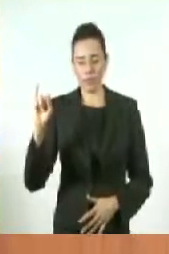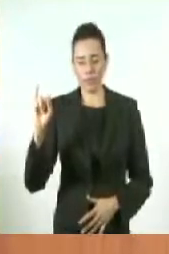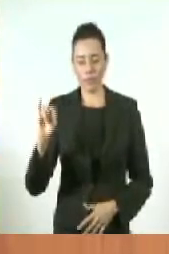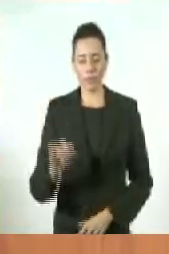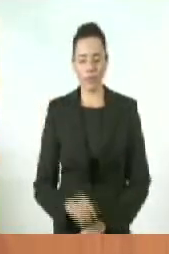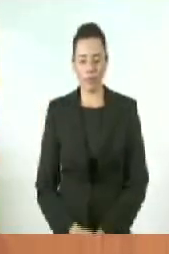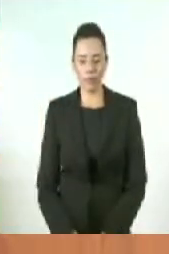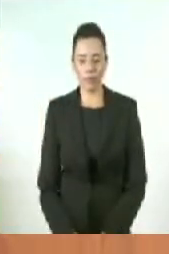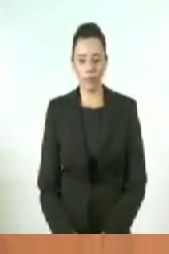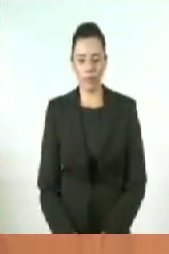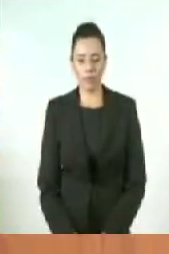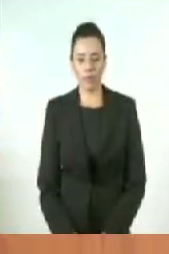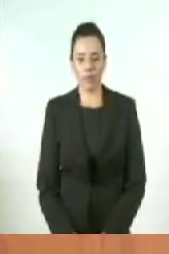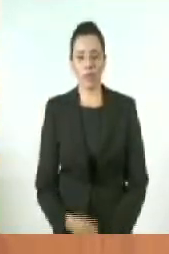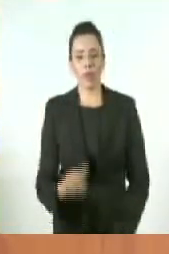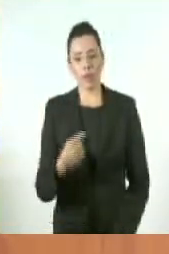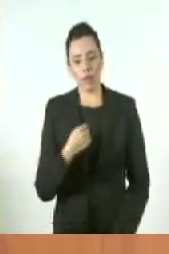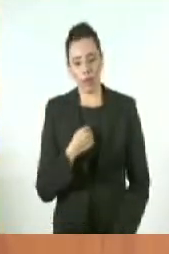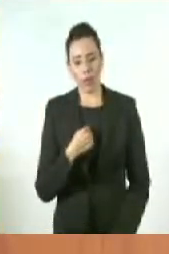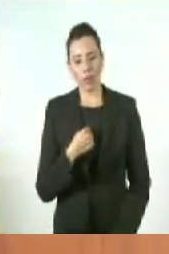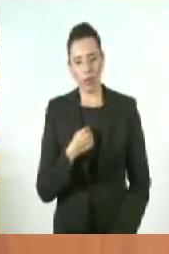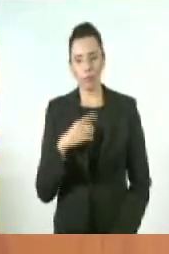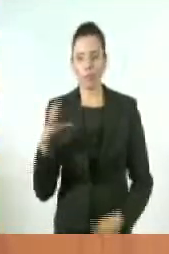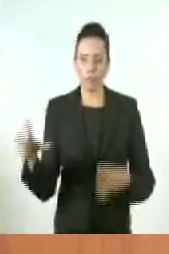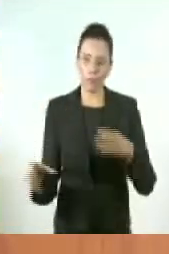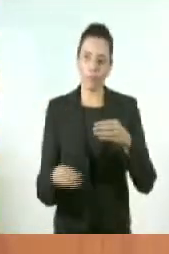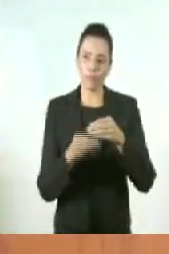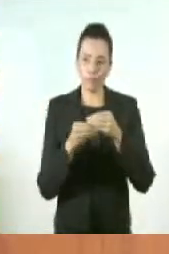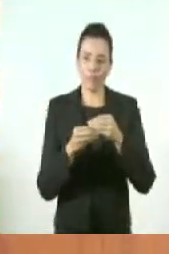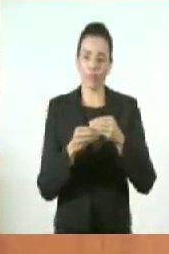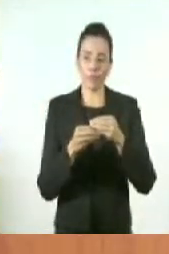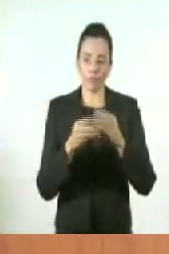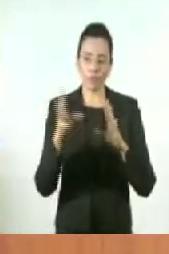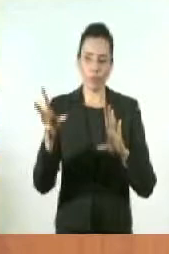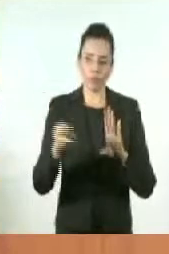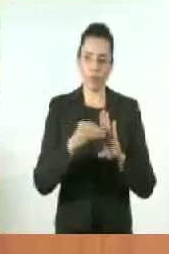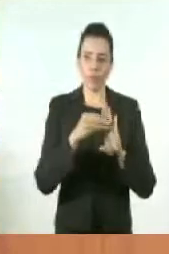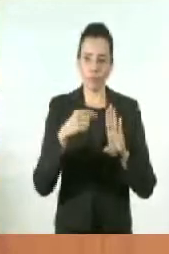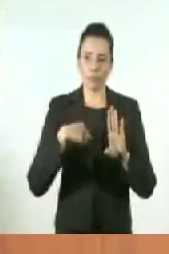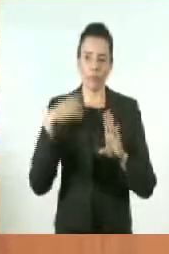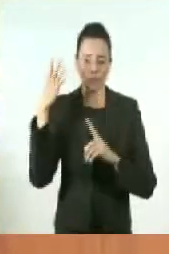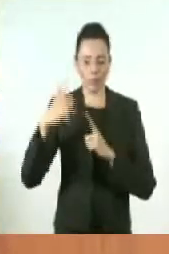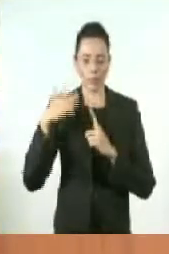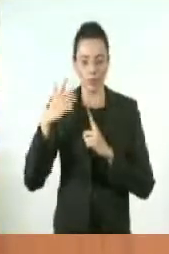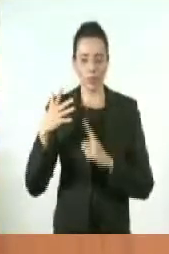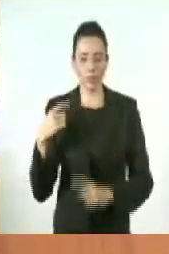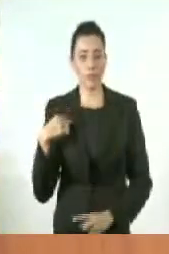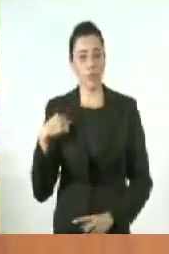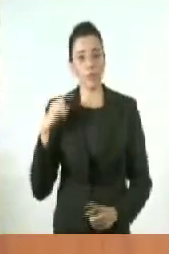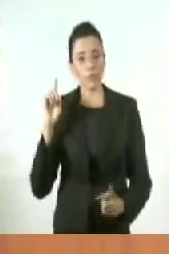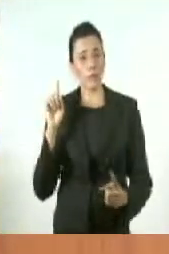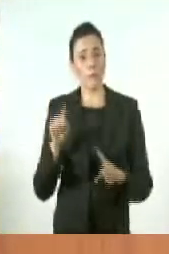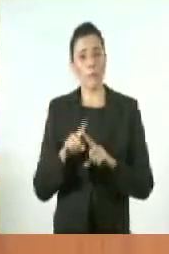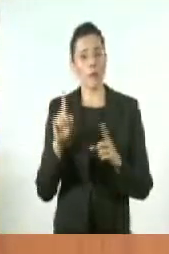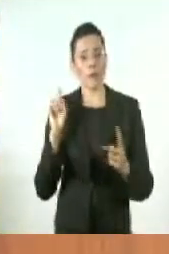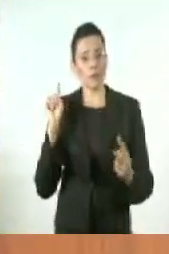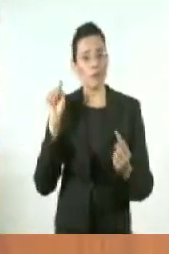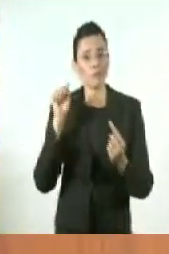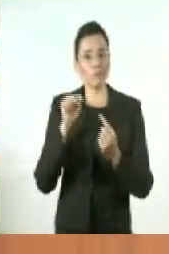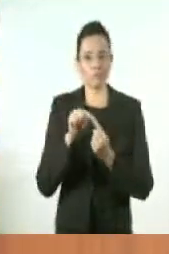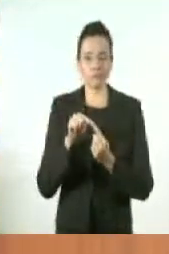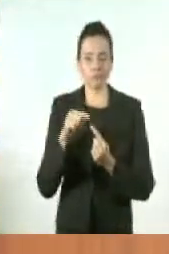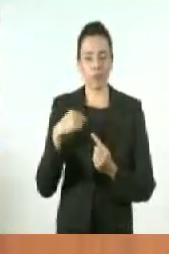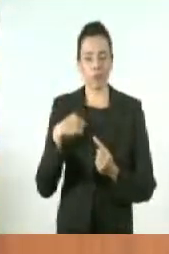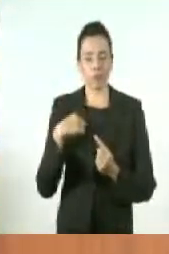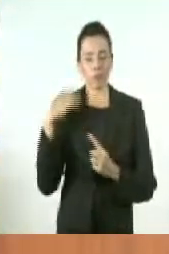incorporo as suas palavras ao meu pronunciamento, portanto, não é o objeto que estamos falando aqui. Está claro